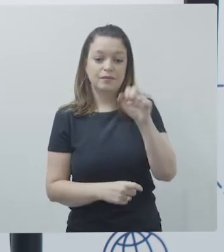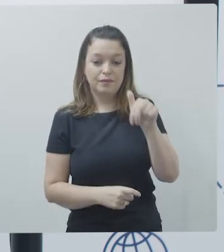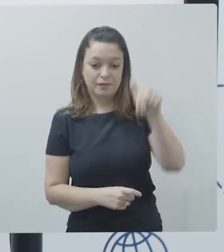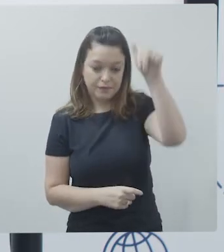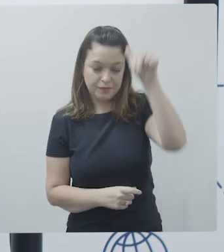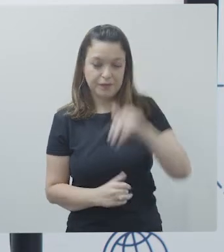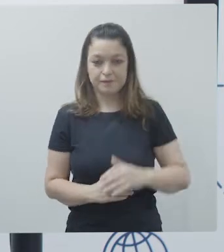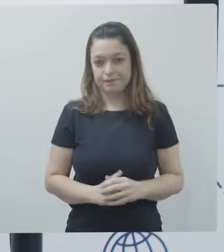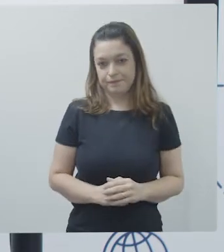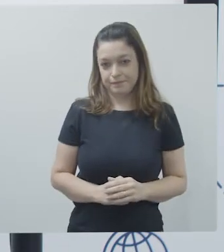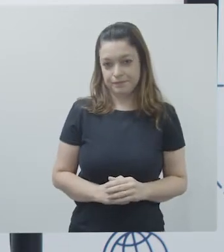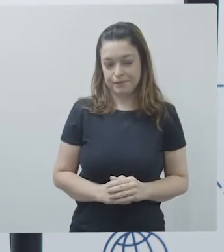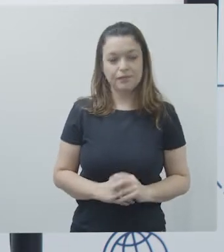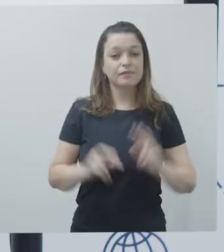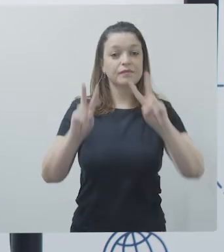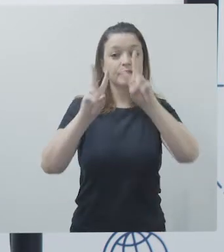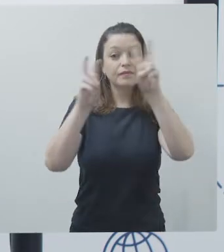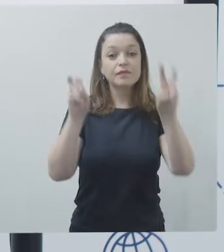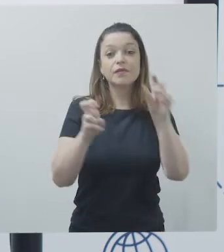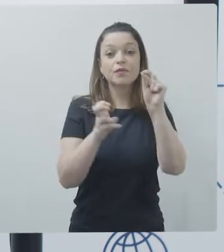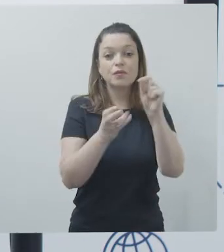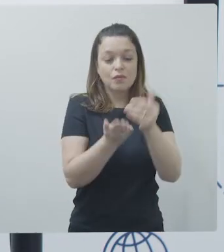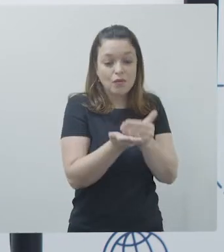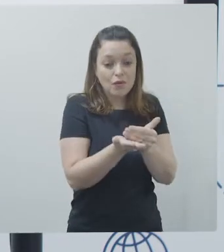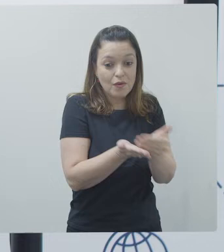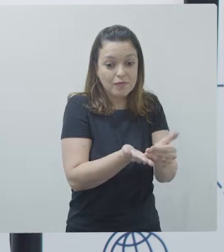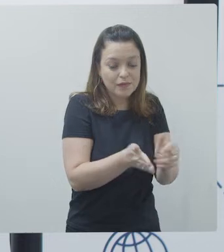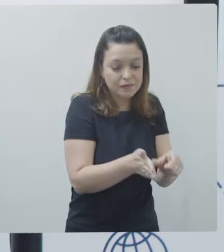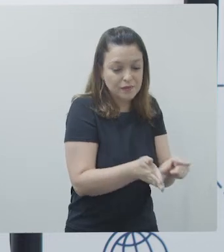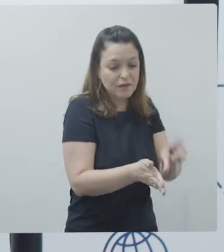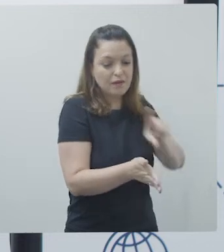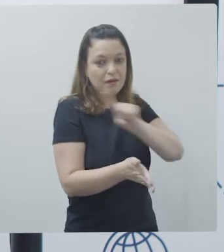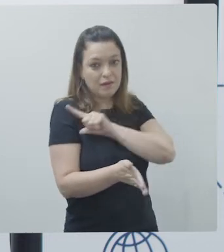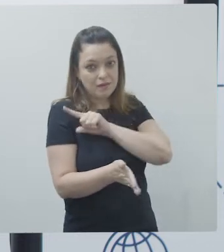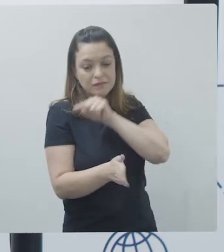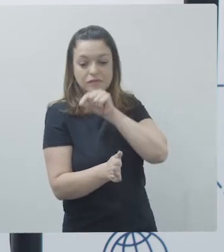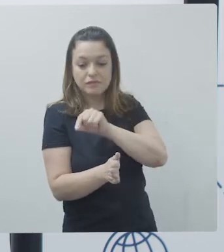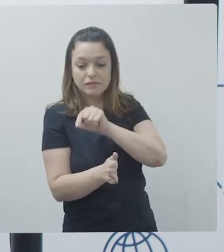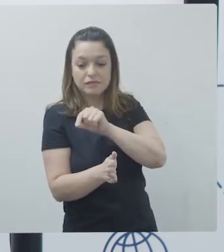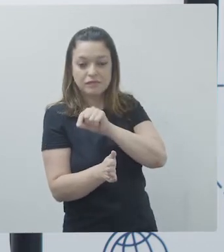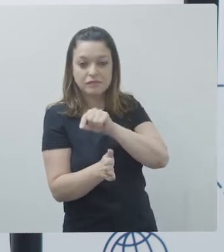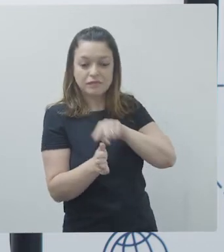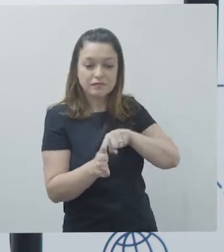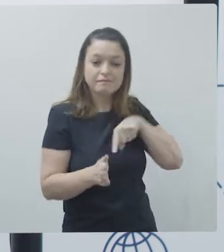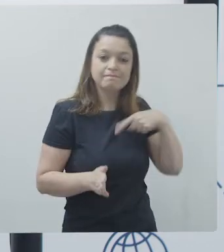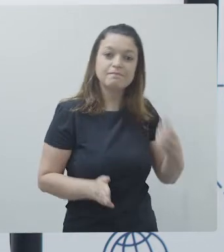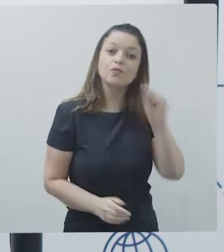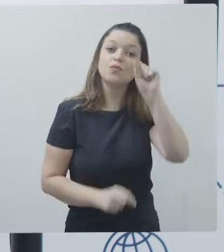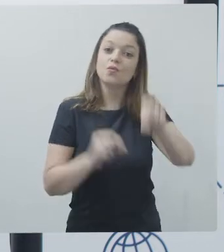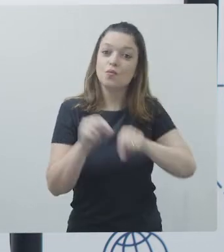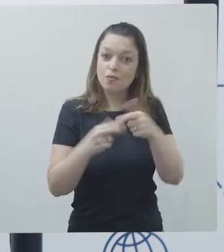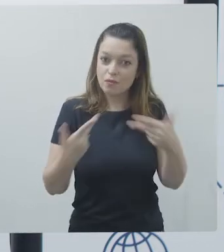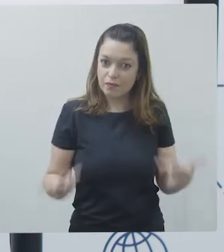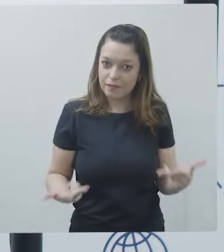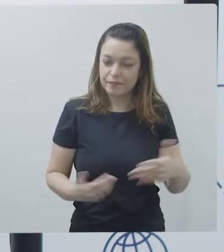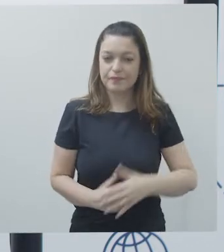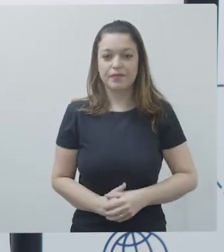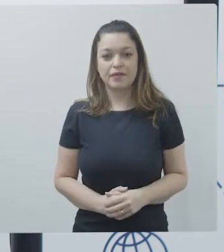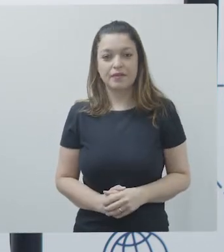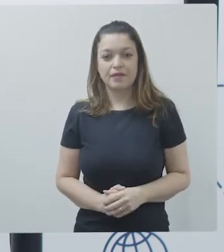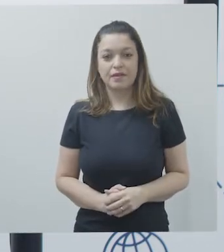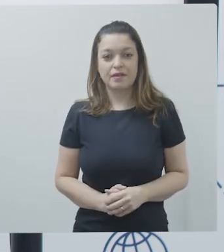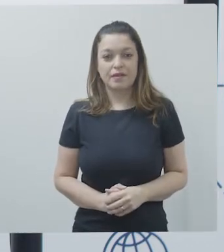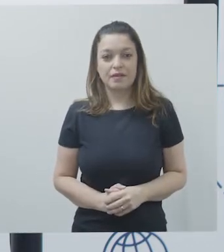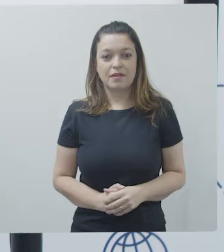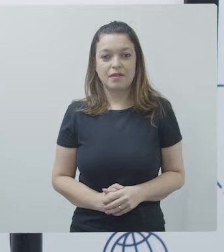Nórdica. E tem o título Antes do Princípio e o que veio depois. Esse mito